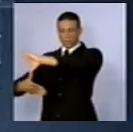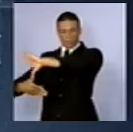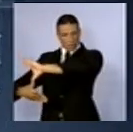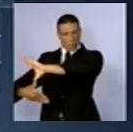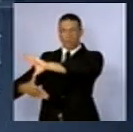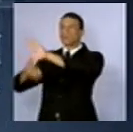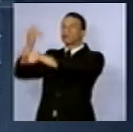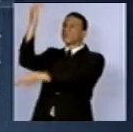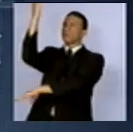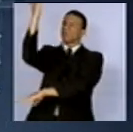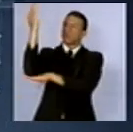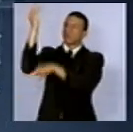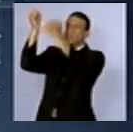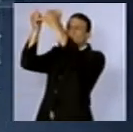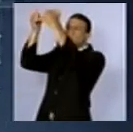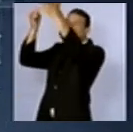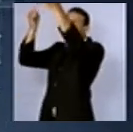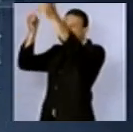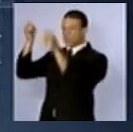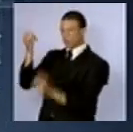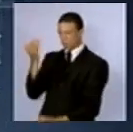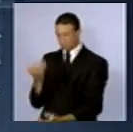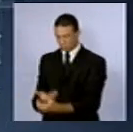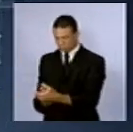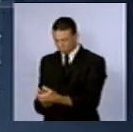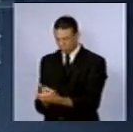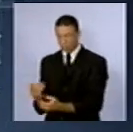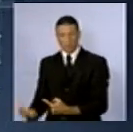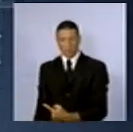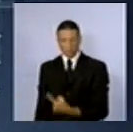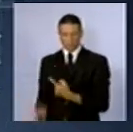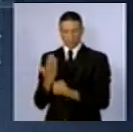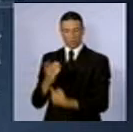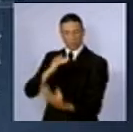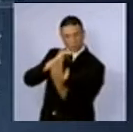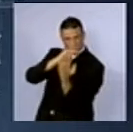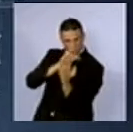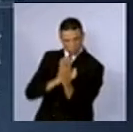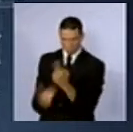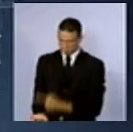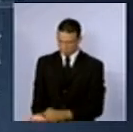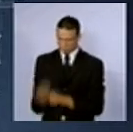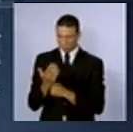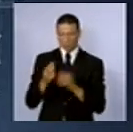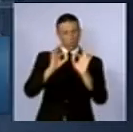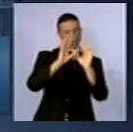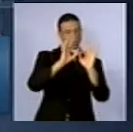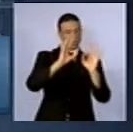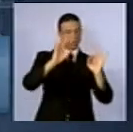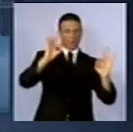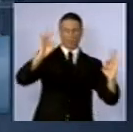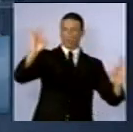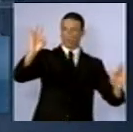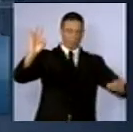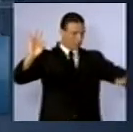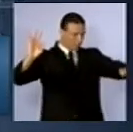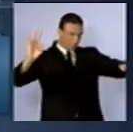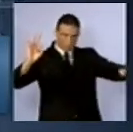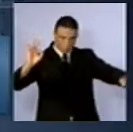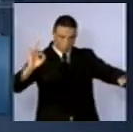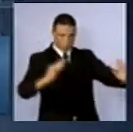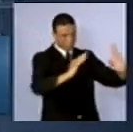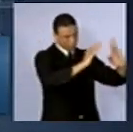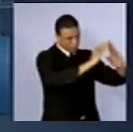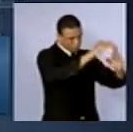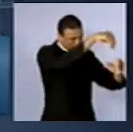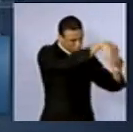transmissão e por meio de um software chamado map info nós calculamos a distância da criança da da casa